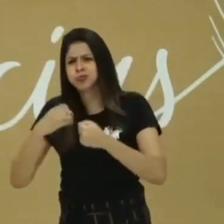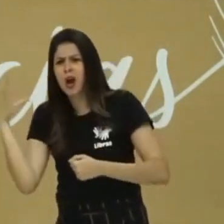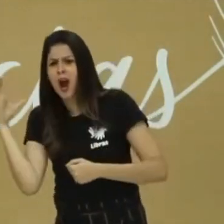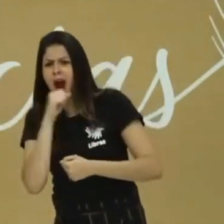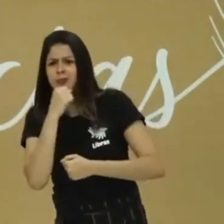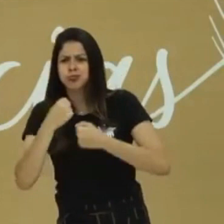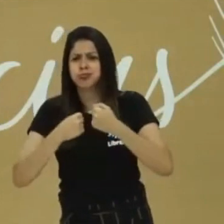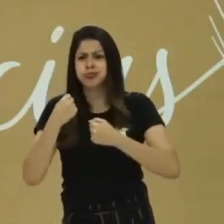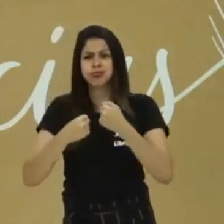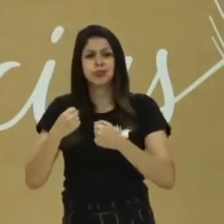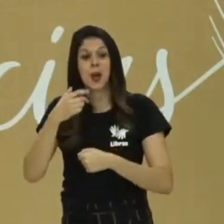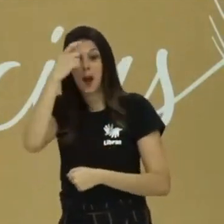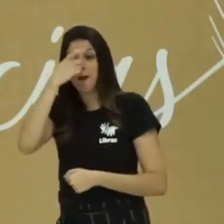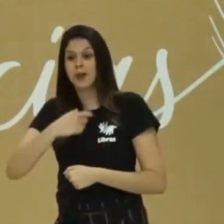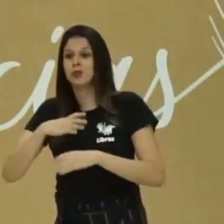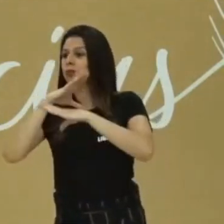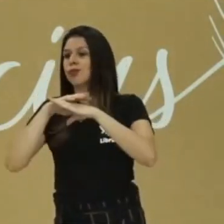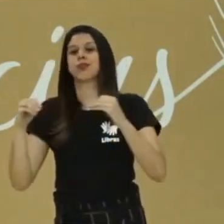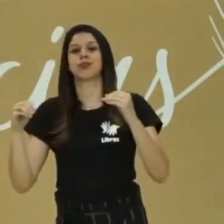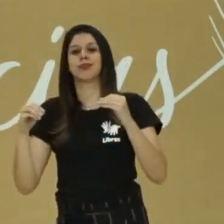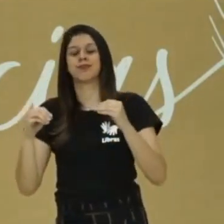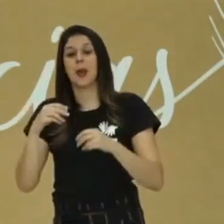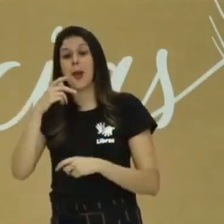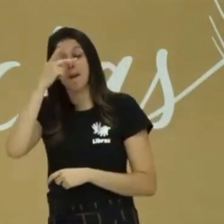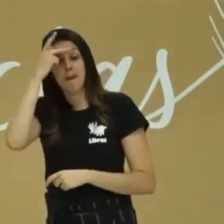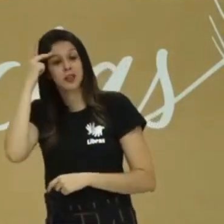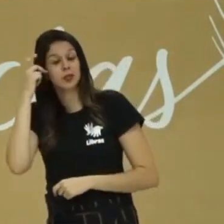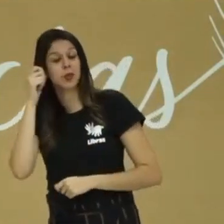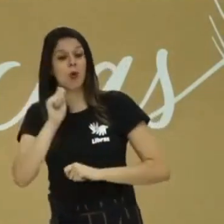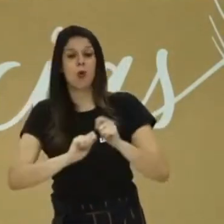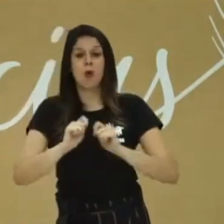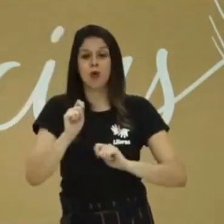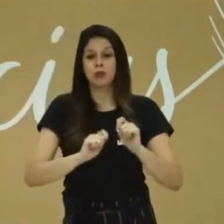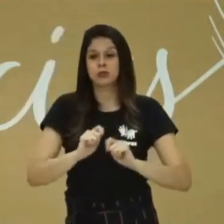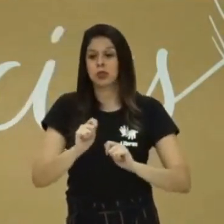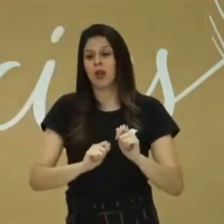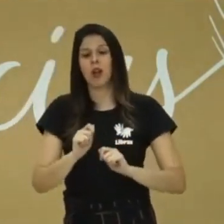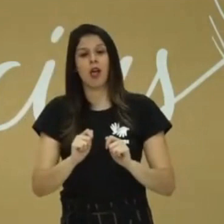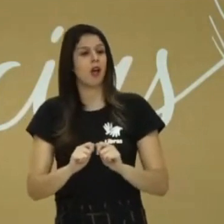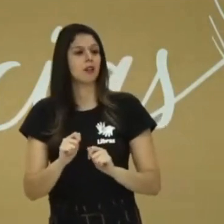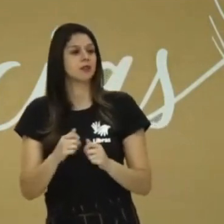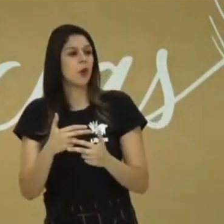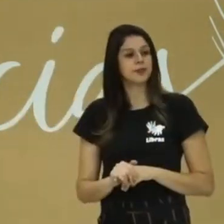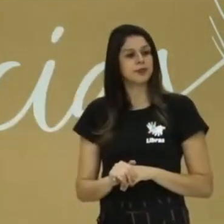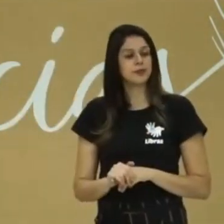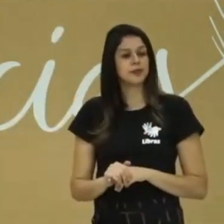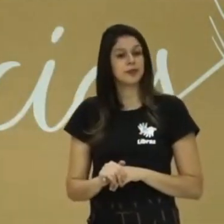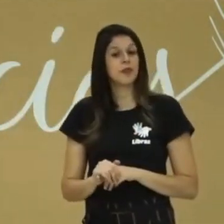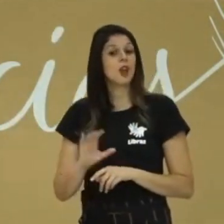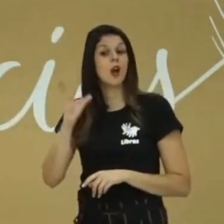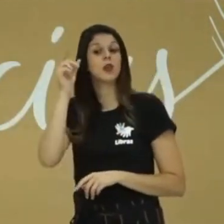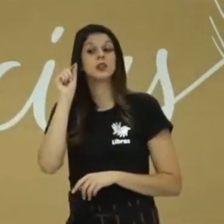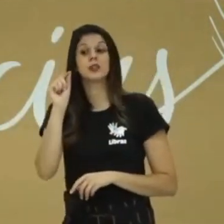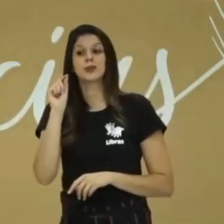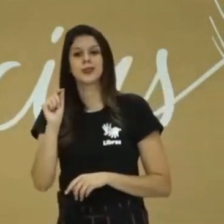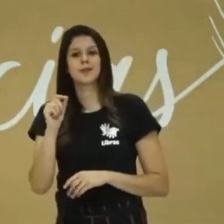pessoas que serão Arrebatados as máquinas estarão sendo operadas por pessoas ficaram sendo arrebatadas e o que